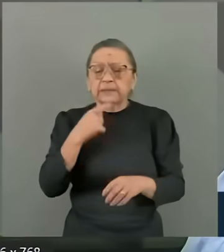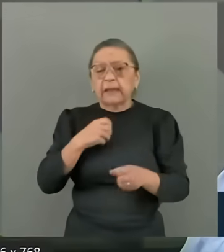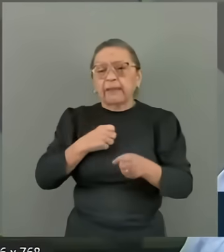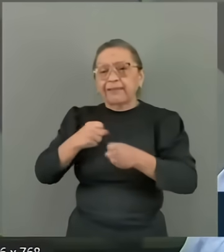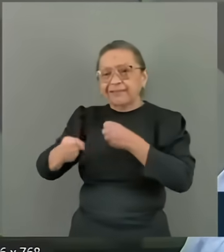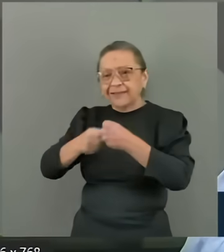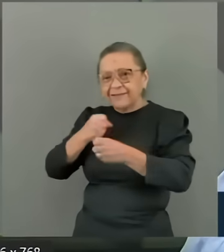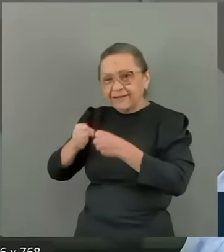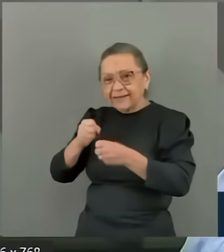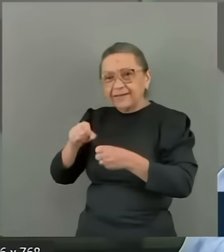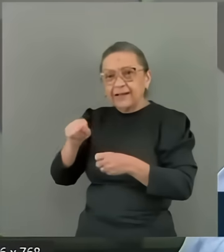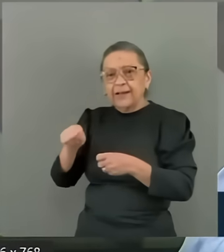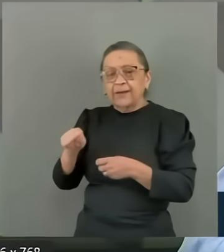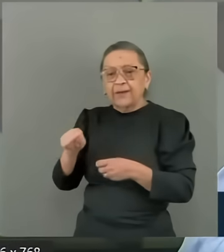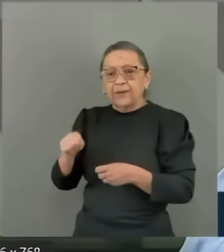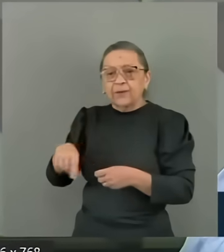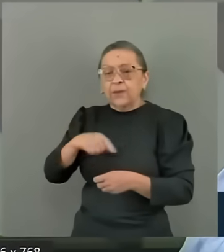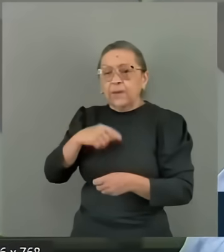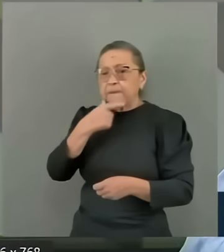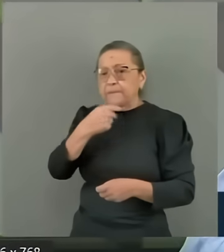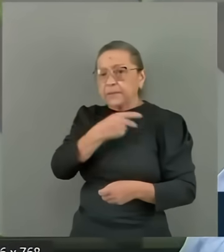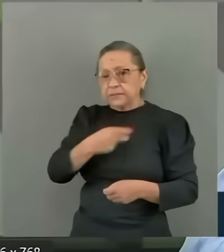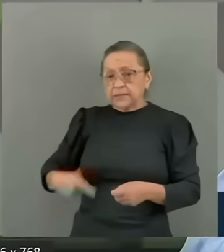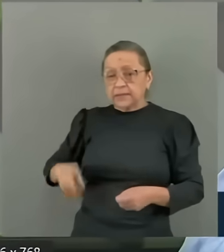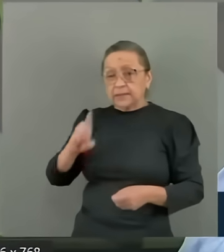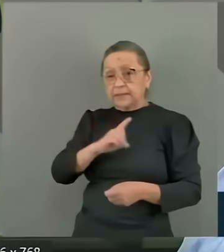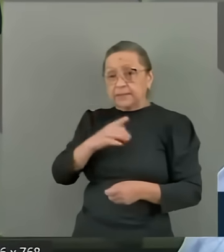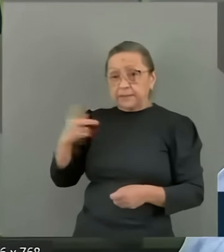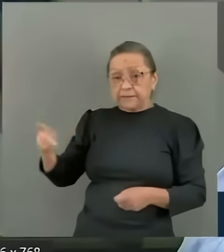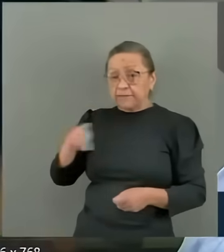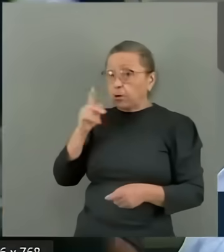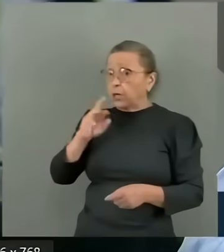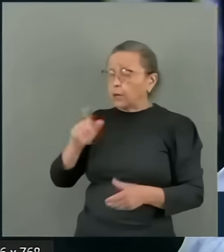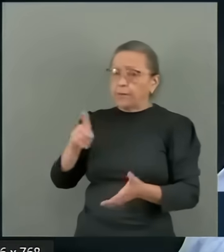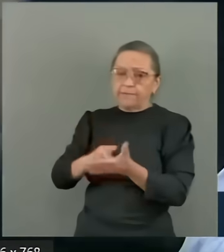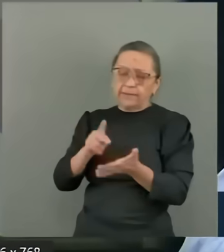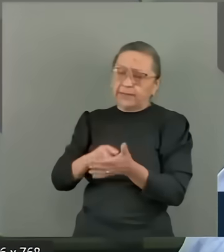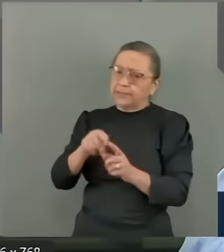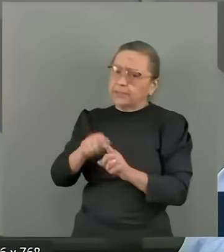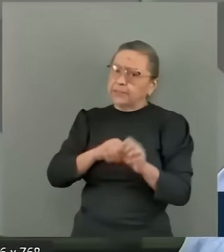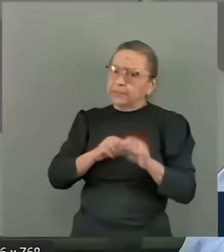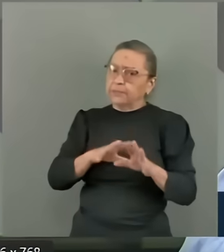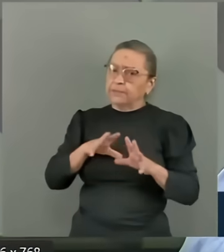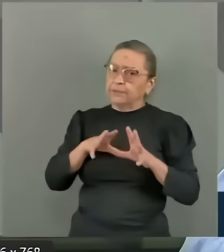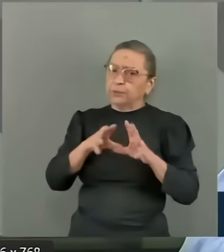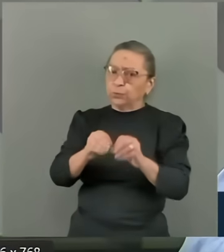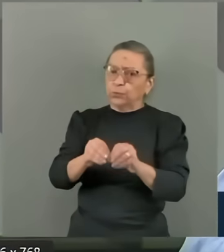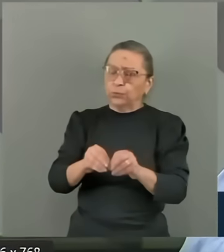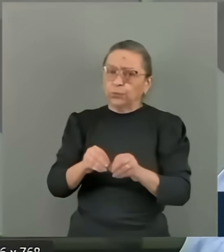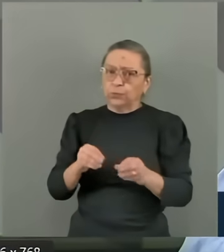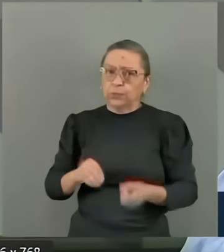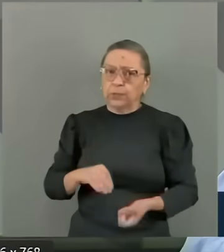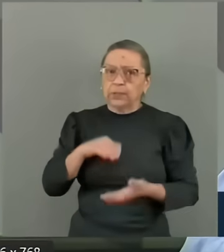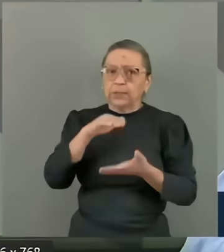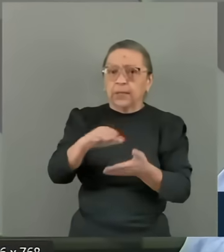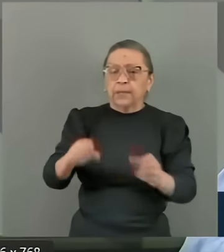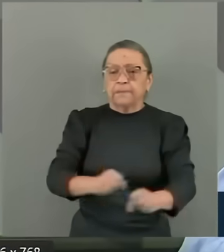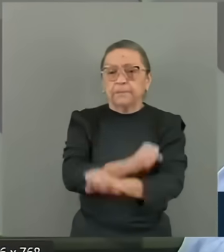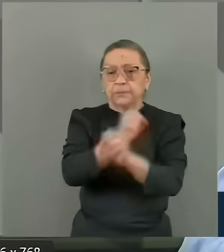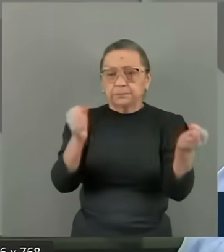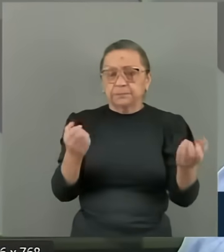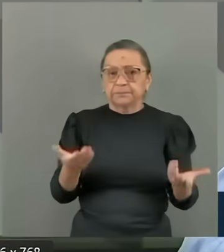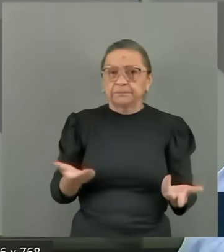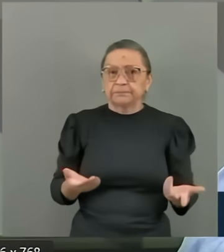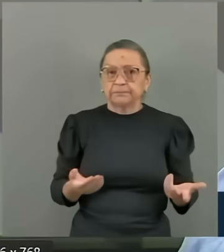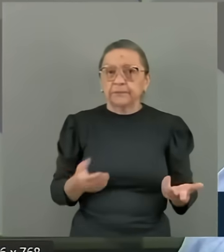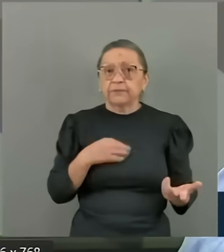entrevista em relação ao que o presidente da Dataprev falou, não é verdade que em setembro estava entregue o sistema.